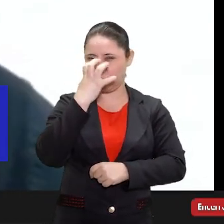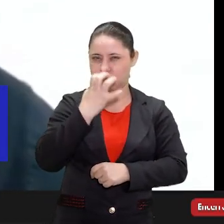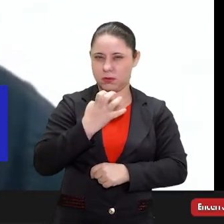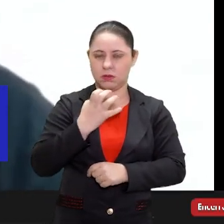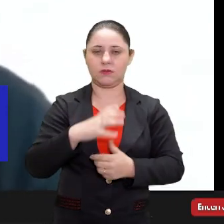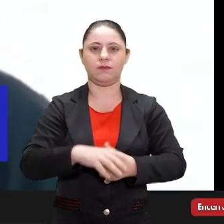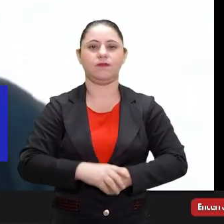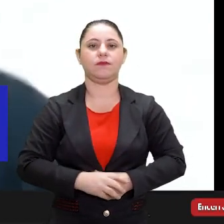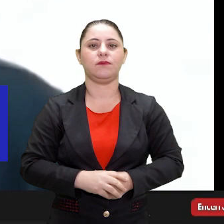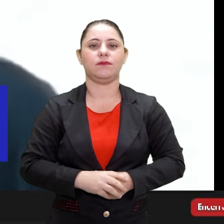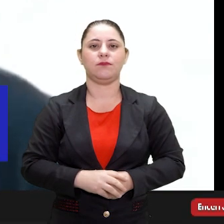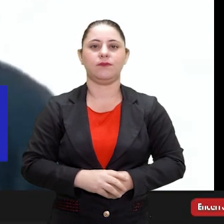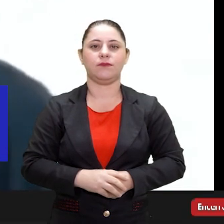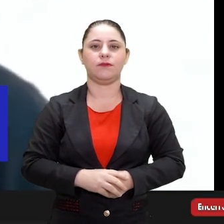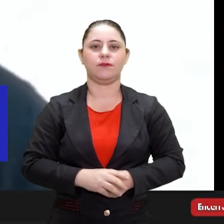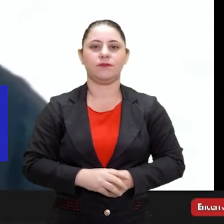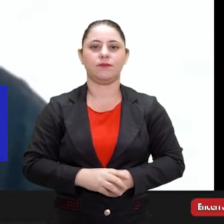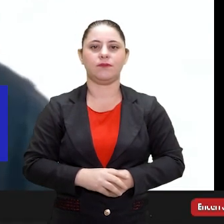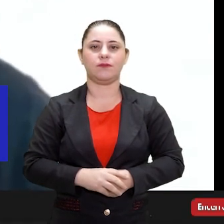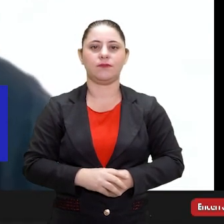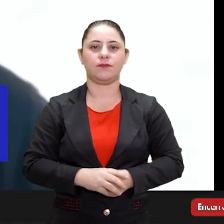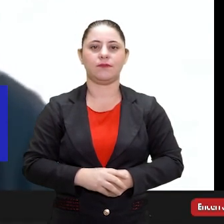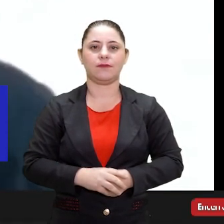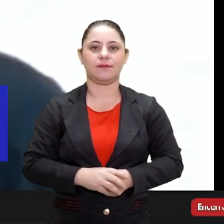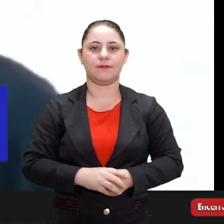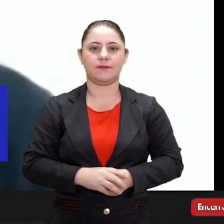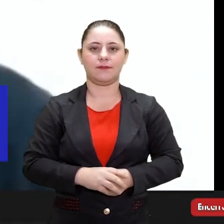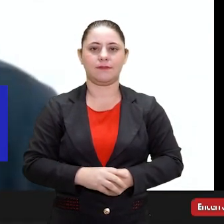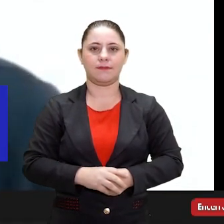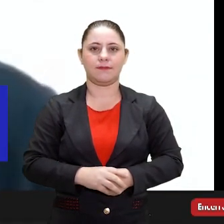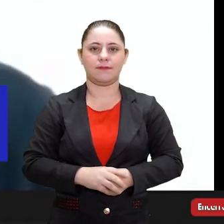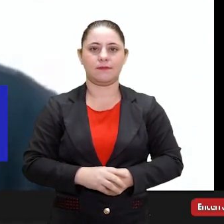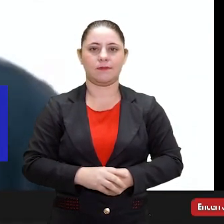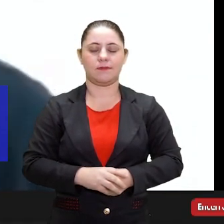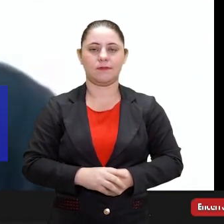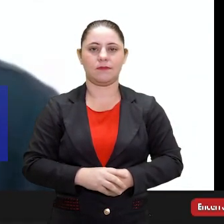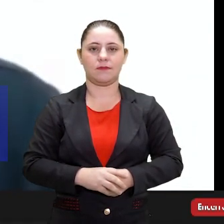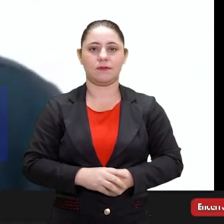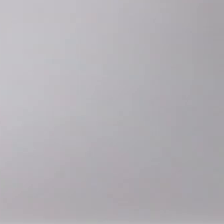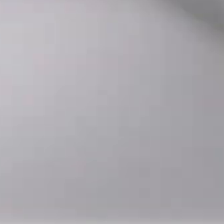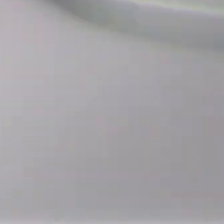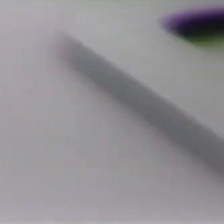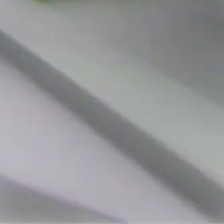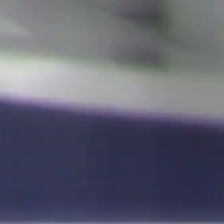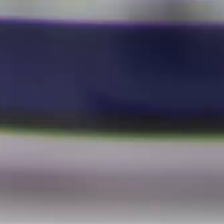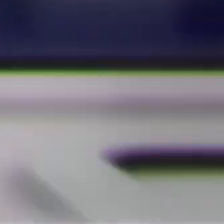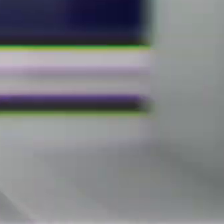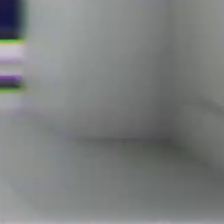República com os pobres deste país chega a causar revolta